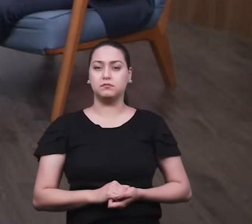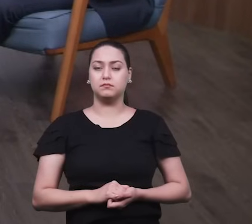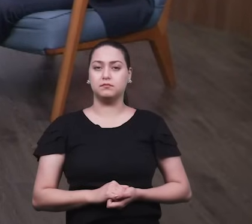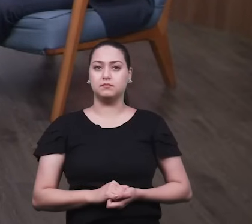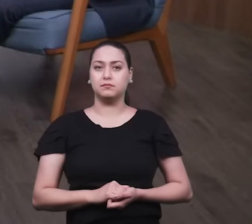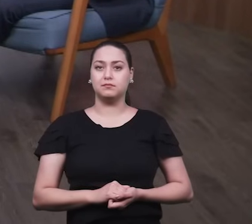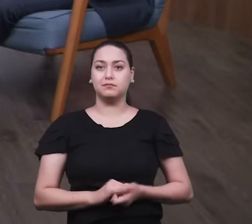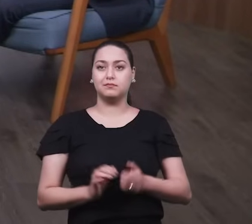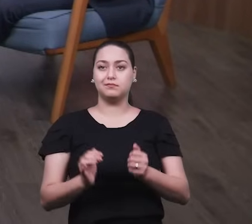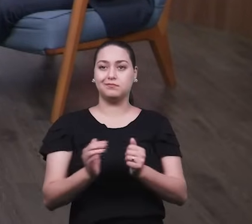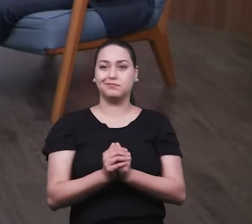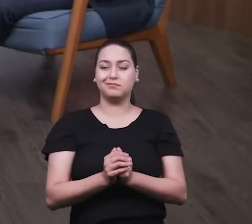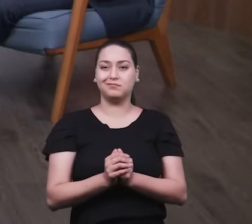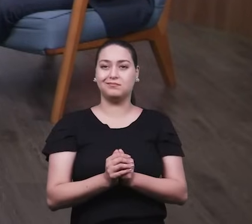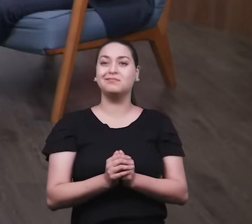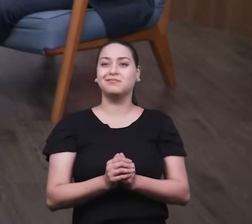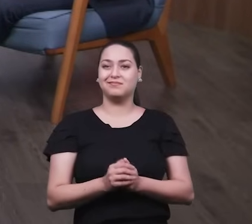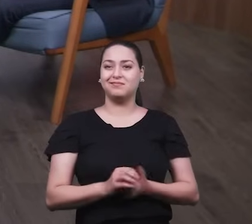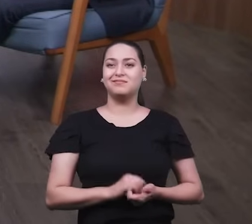Como é que nós